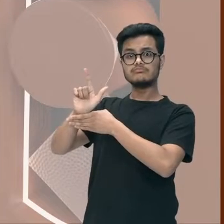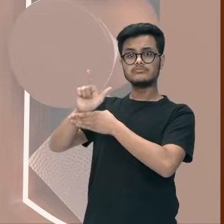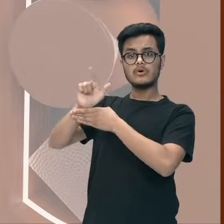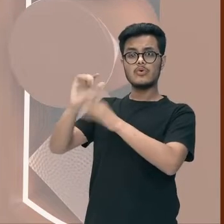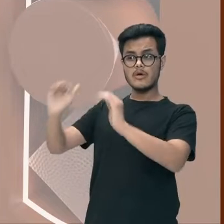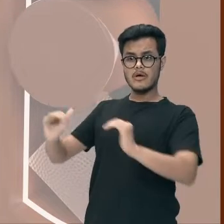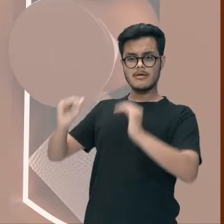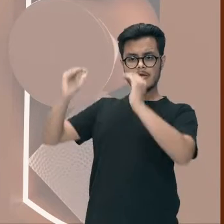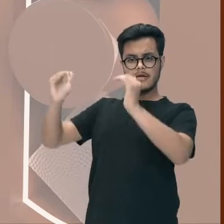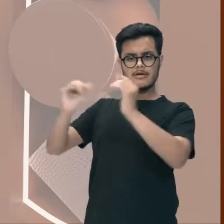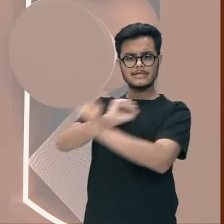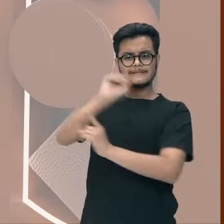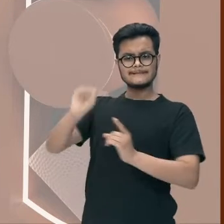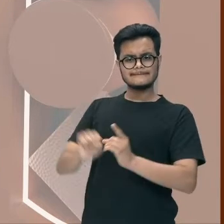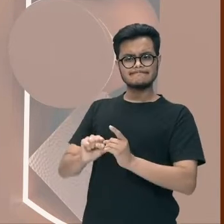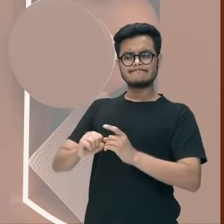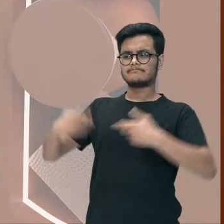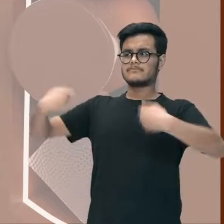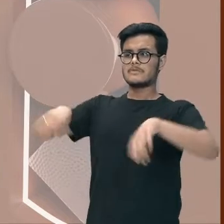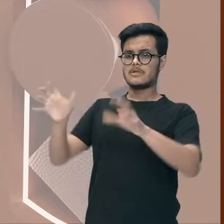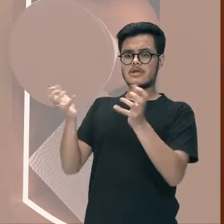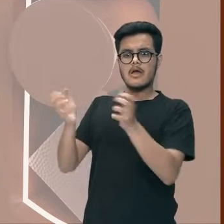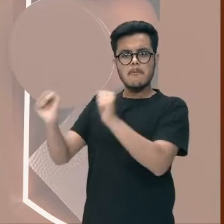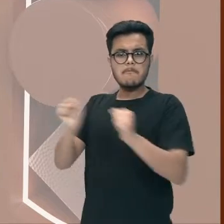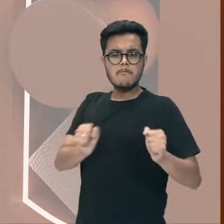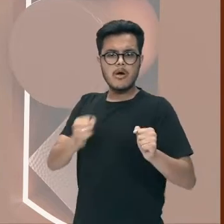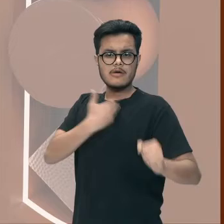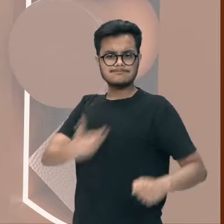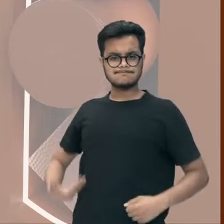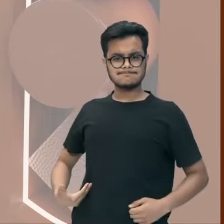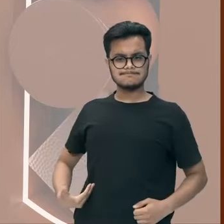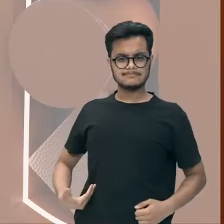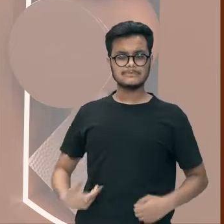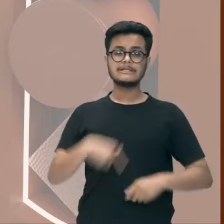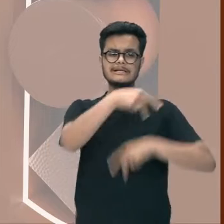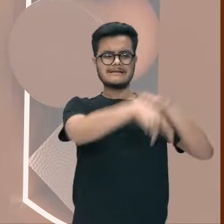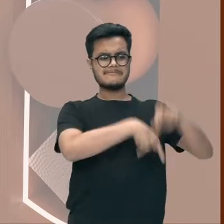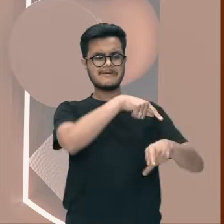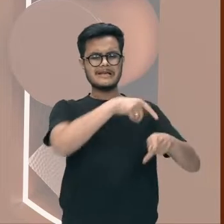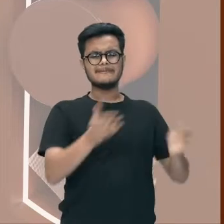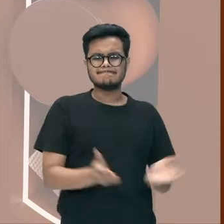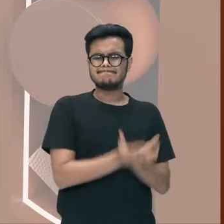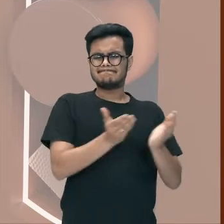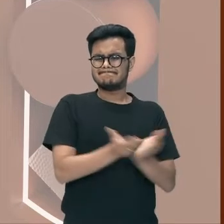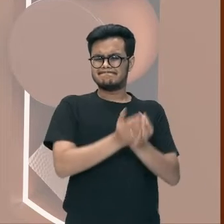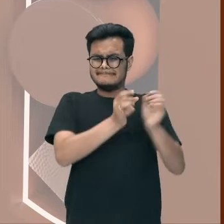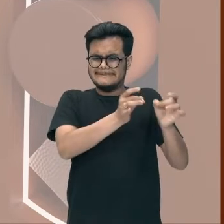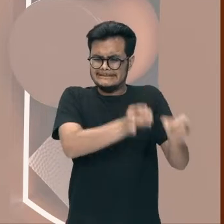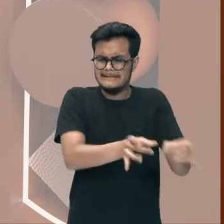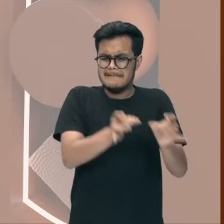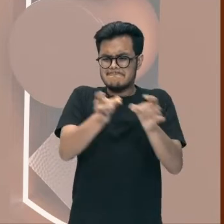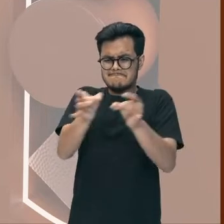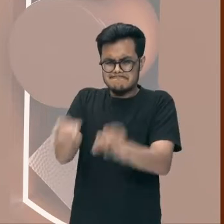topo, brigando pelo poder. Né? Isso enquanto a população estava aí na marginalidade, vivendo